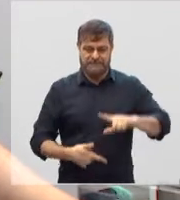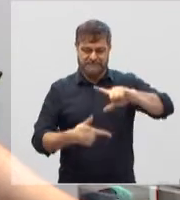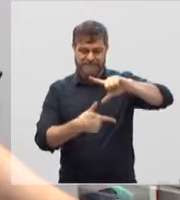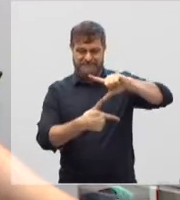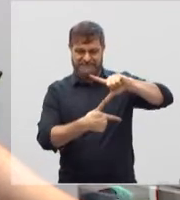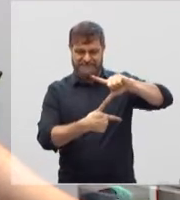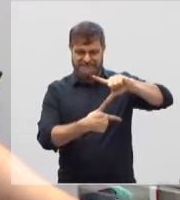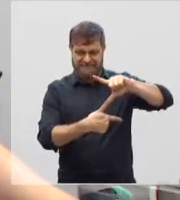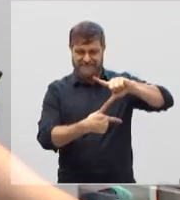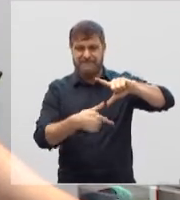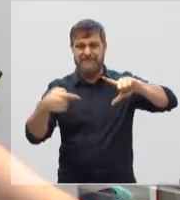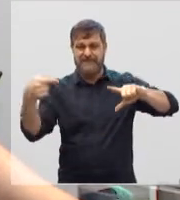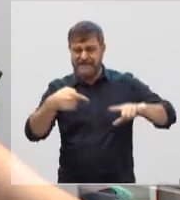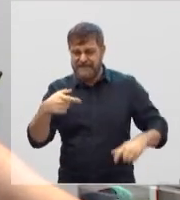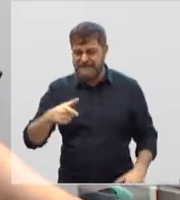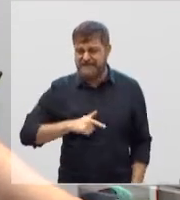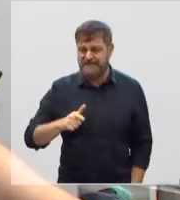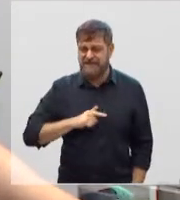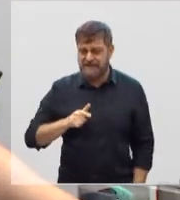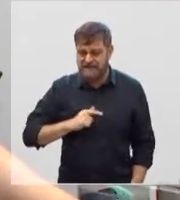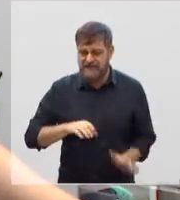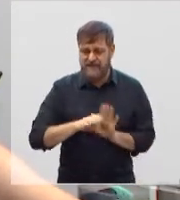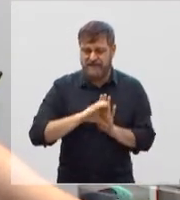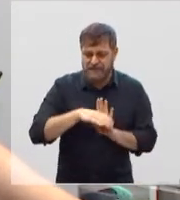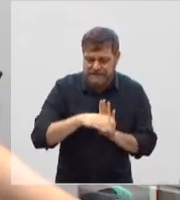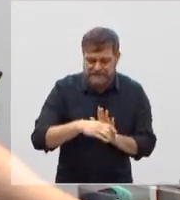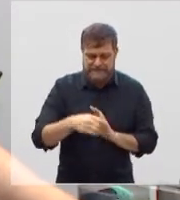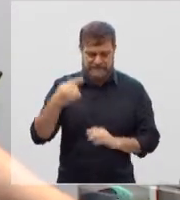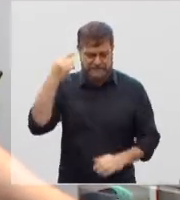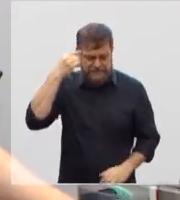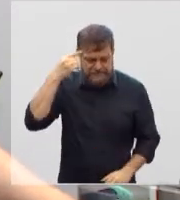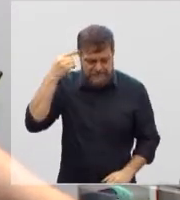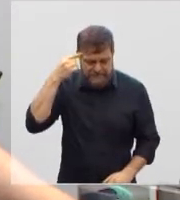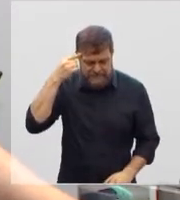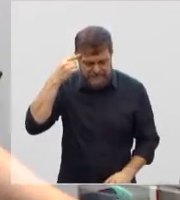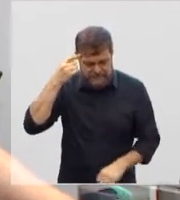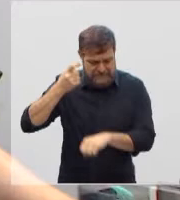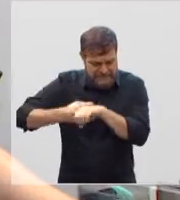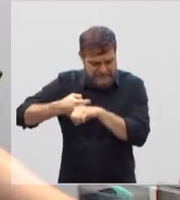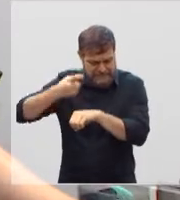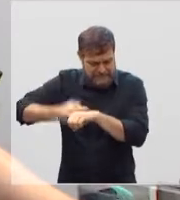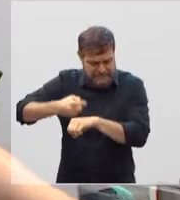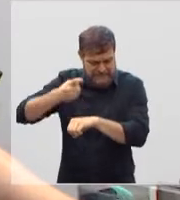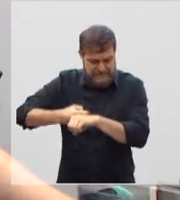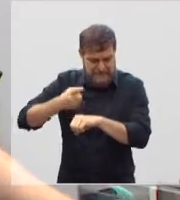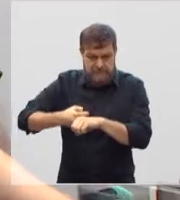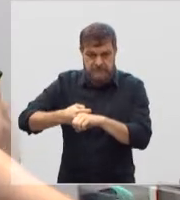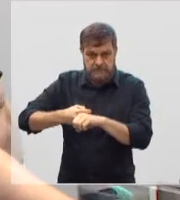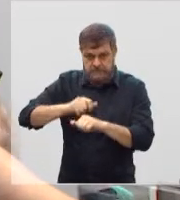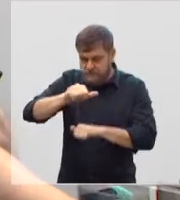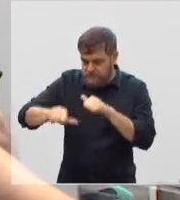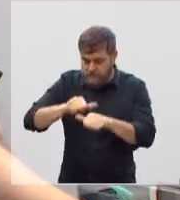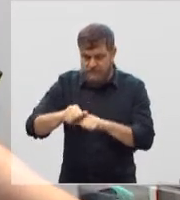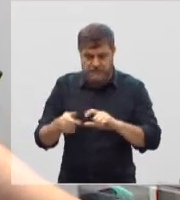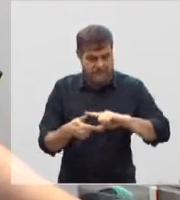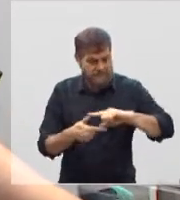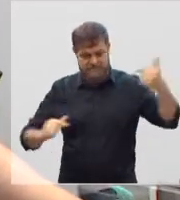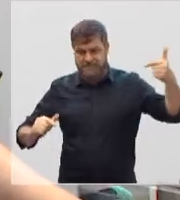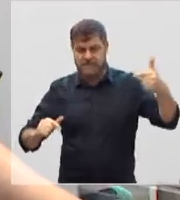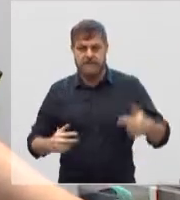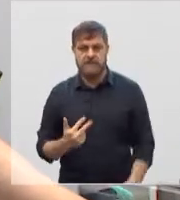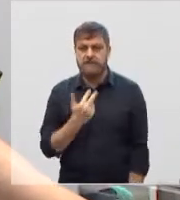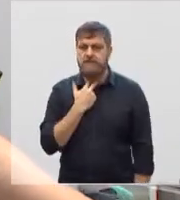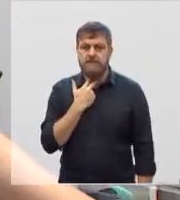costumes. A América Latina ela está eivada de construções e pensamentos que precisam ser desconstruídos. Isso não